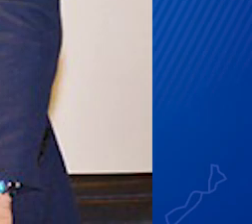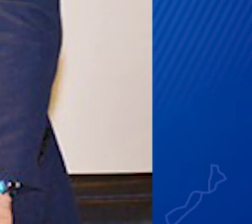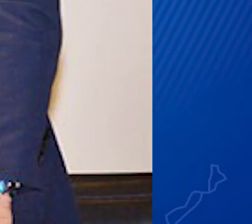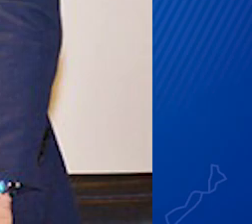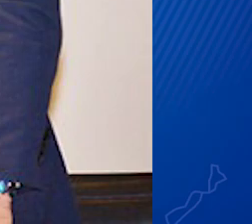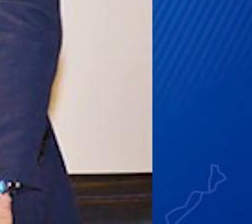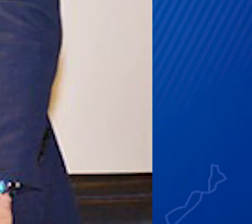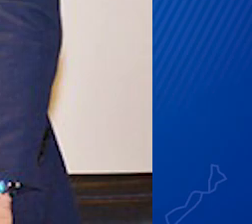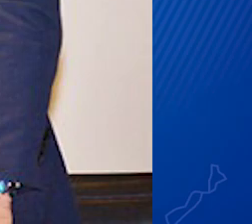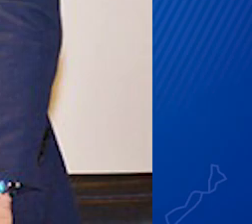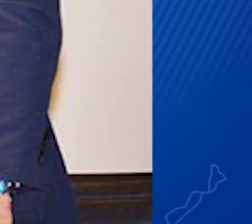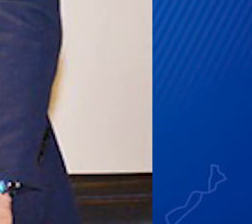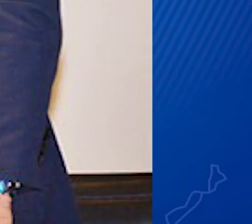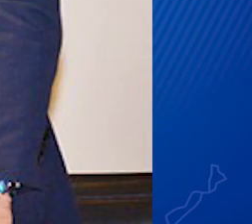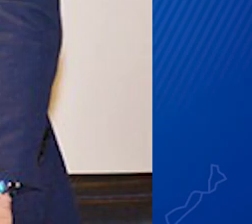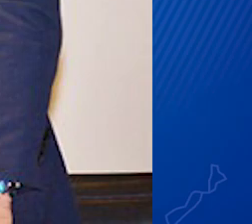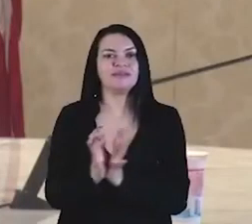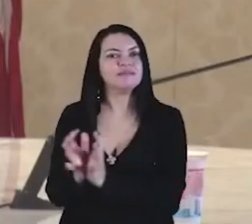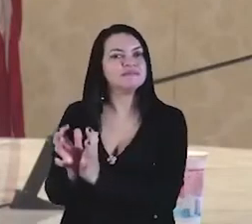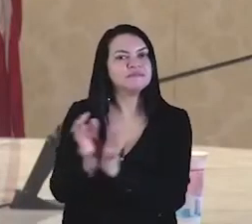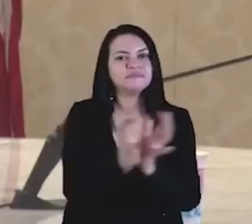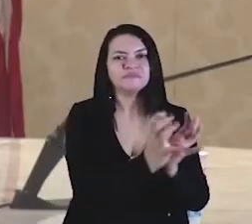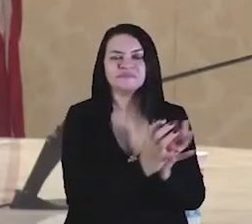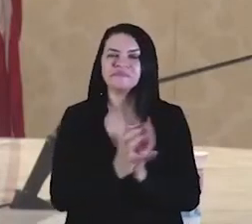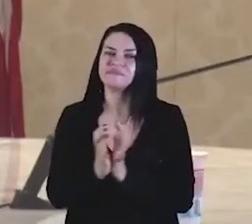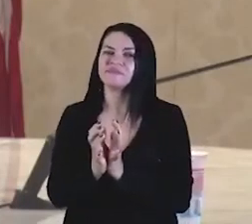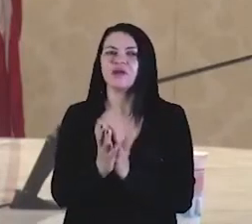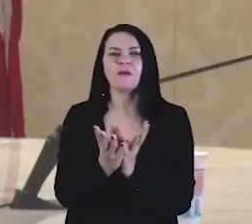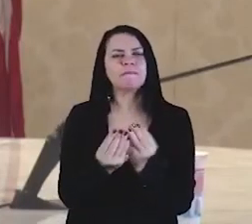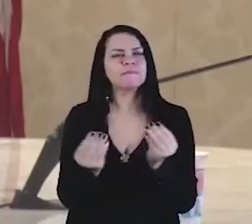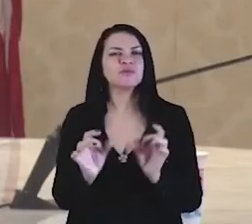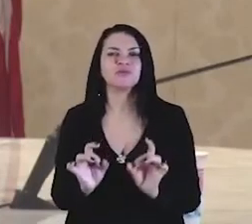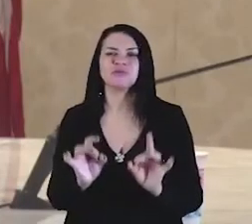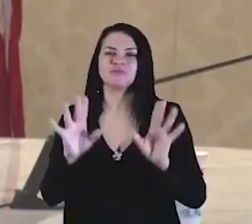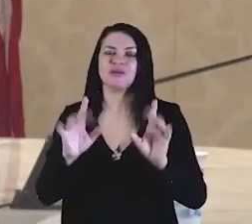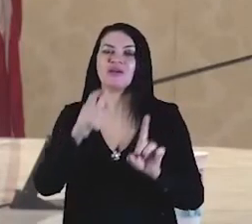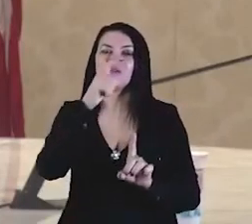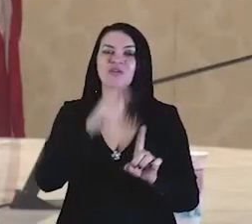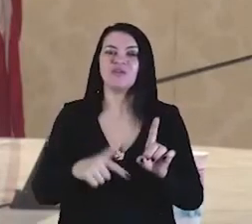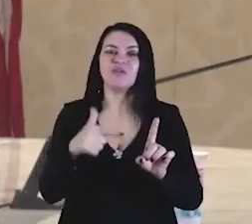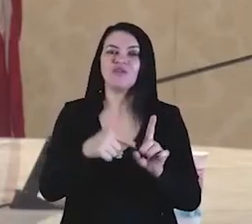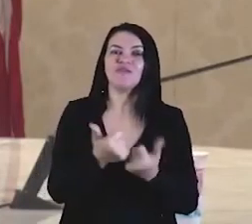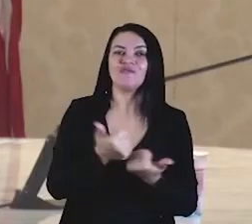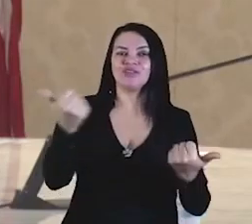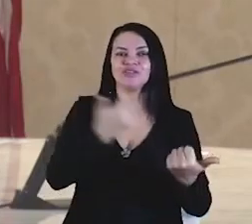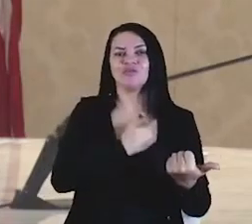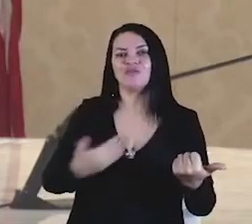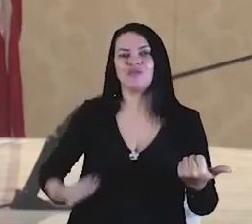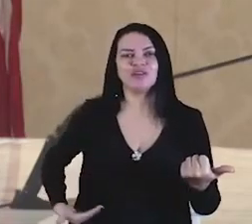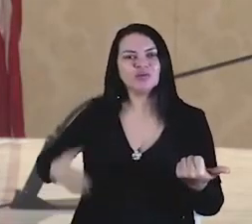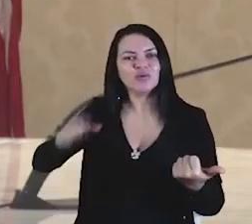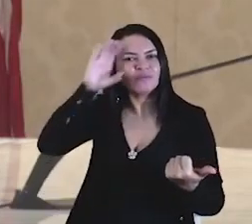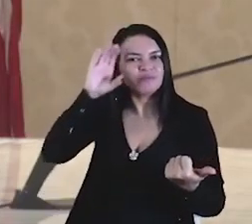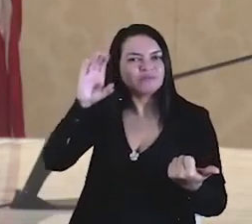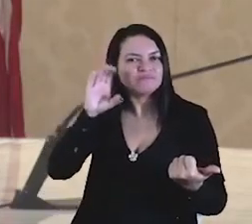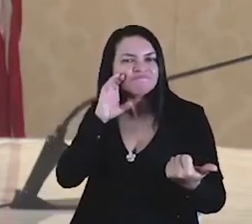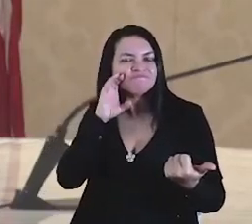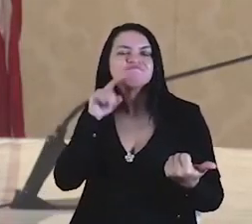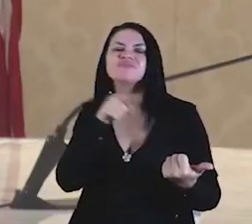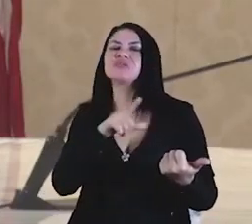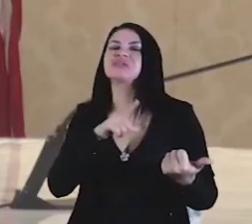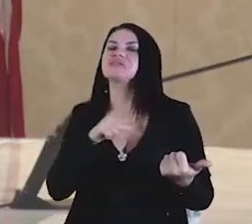quando ajudou a inserido na política estadual quero destacar muito especialmente o vice-governador Carlos Boladão que tem sido